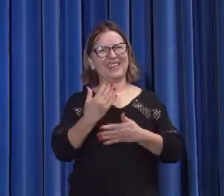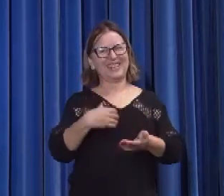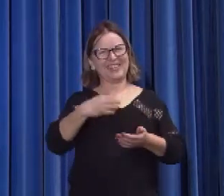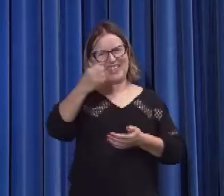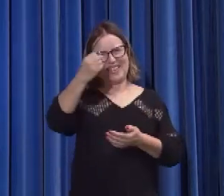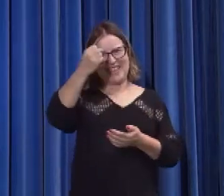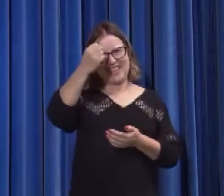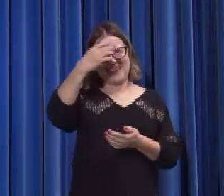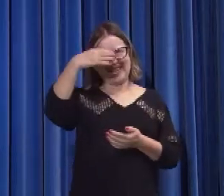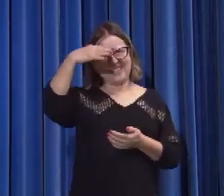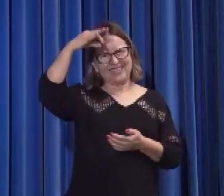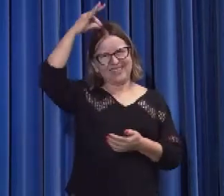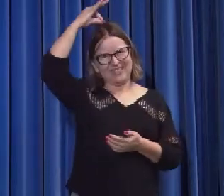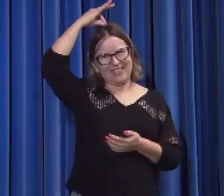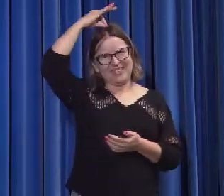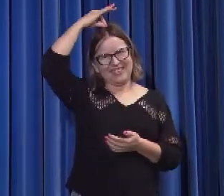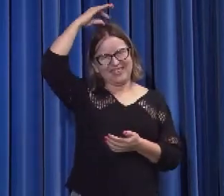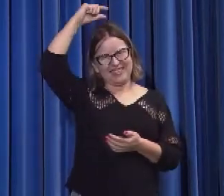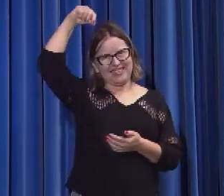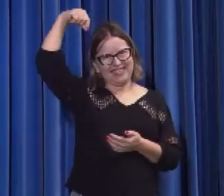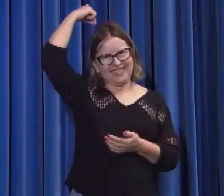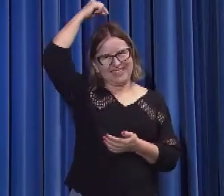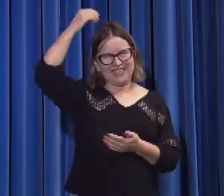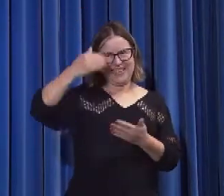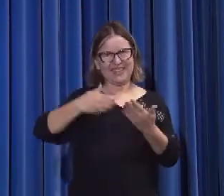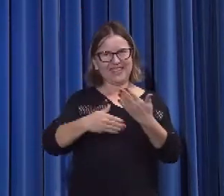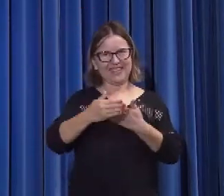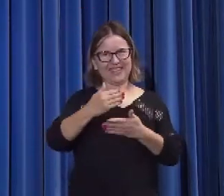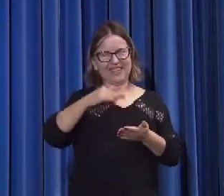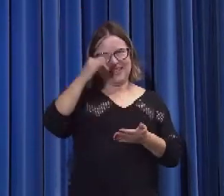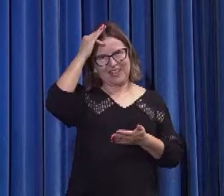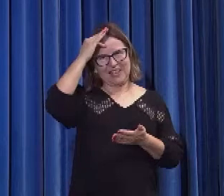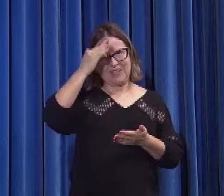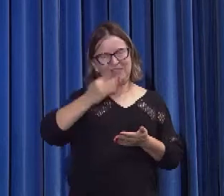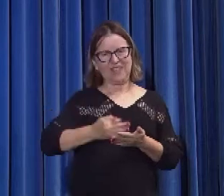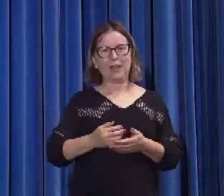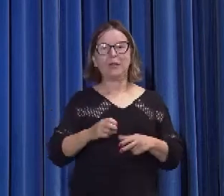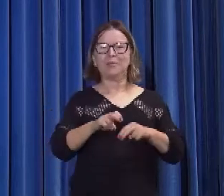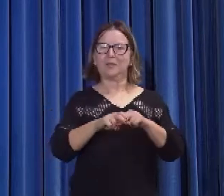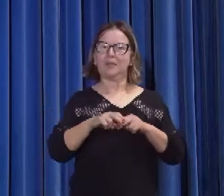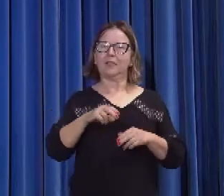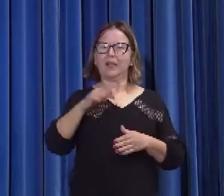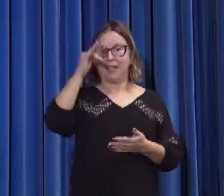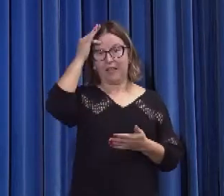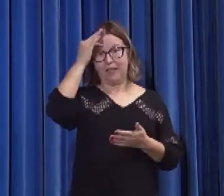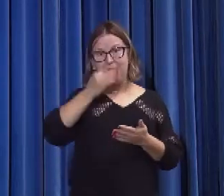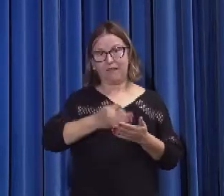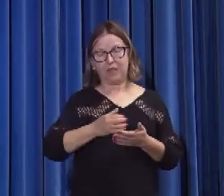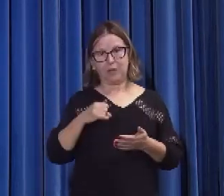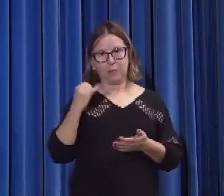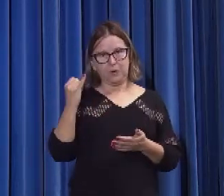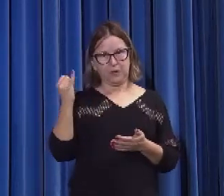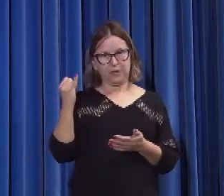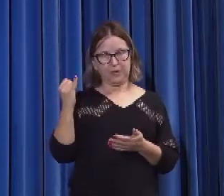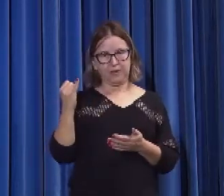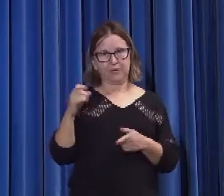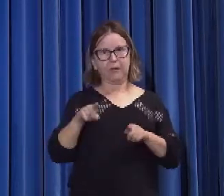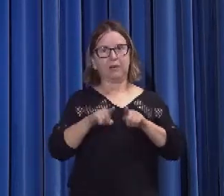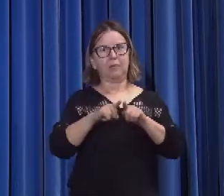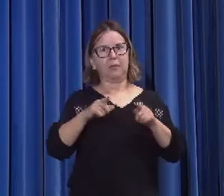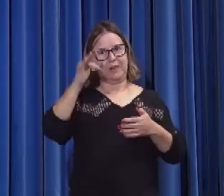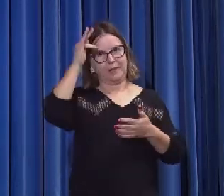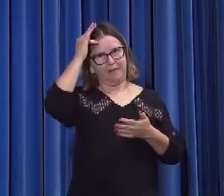e mediante a fé. Por isso que a fé é tão importante. Mas fé para que você creia na